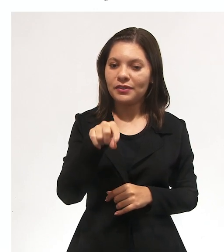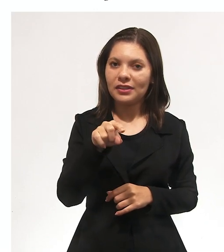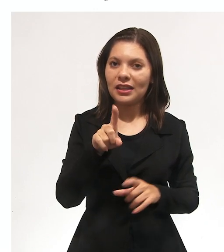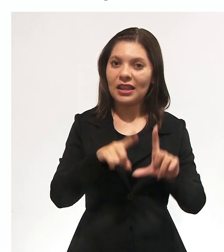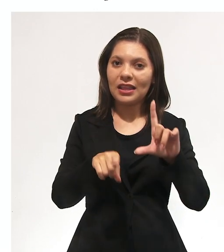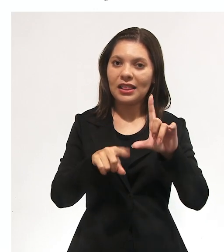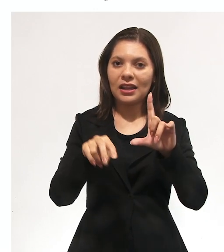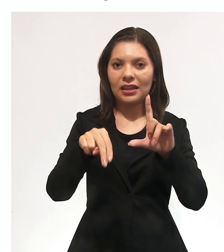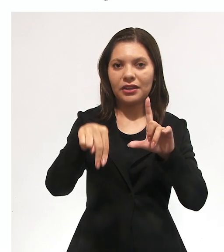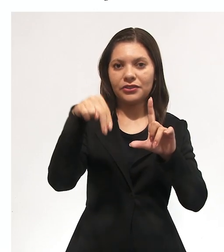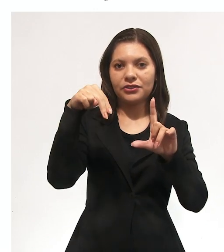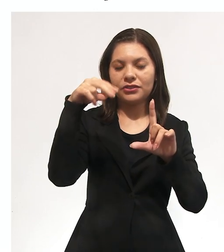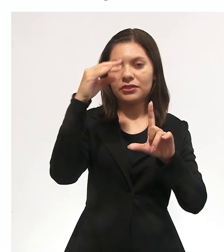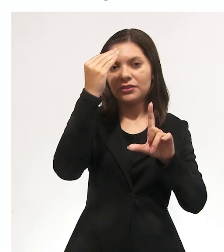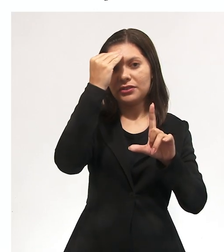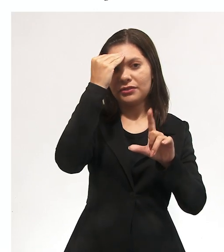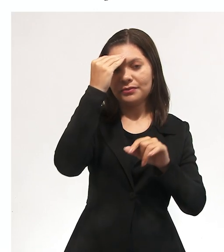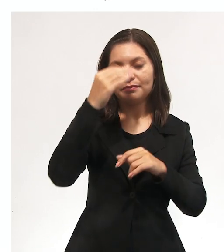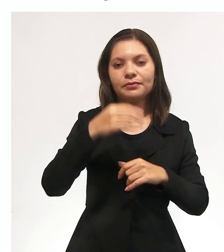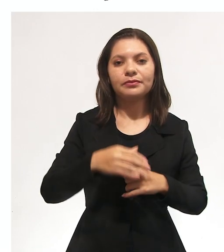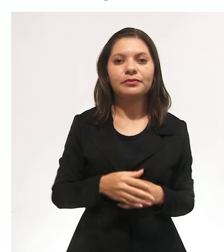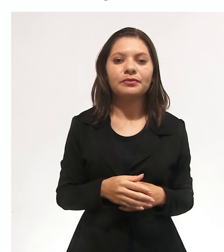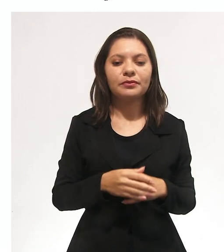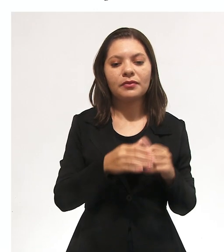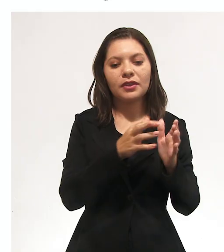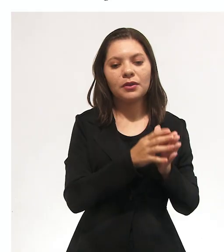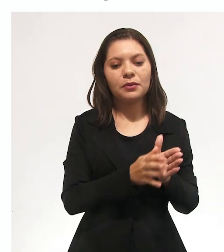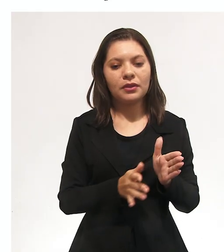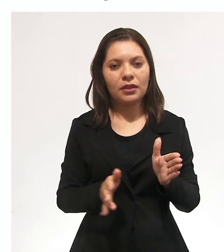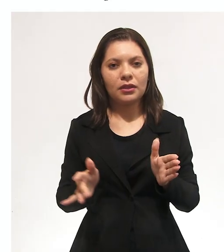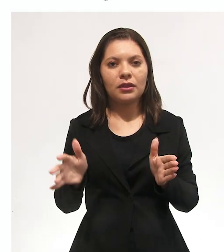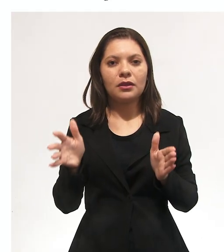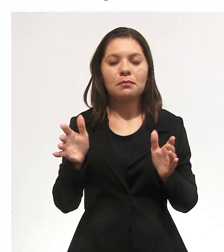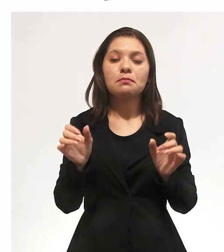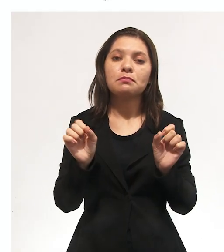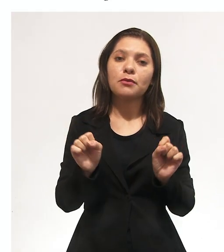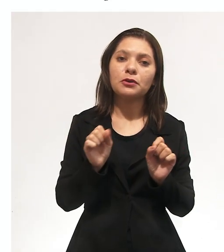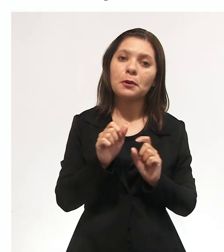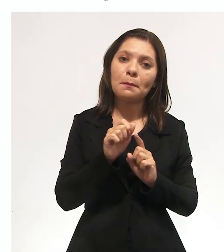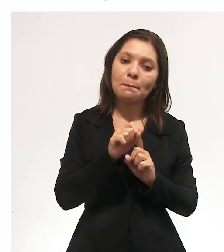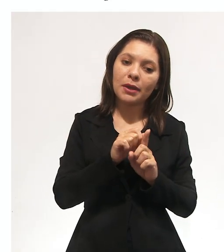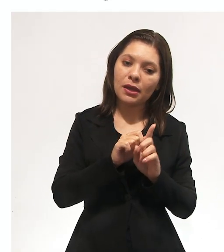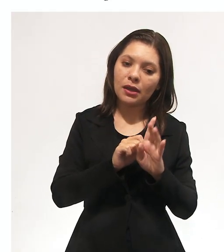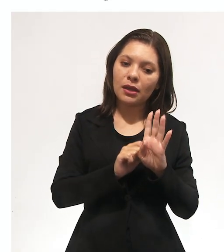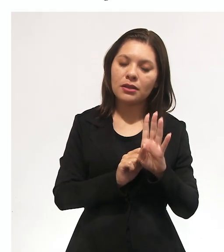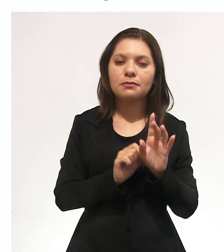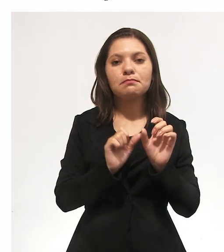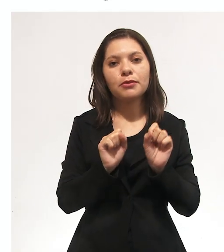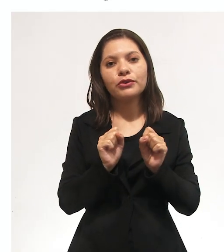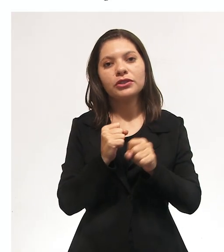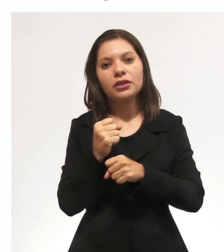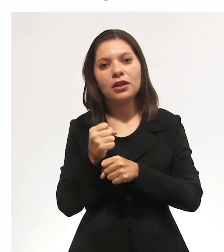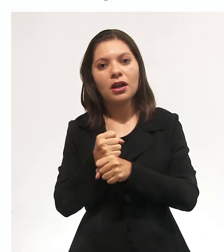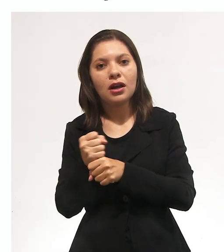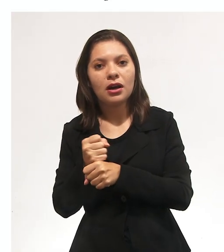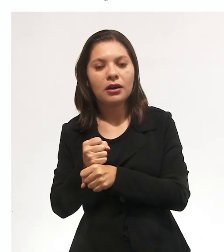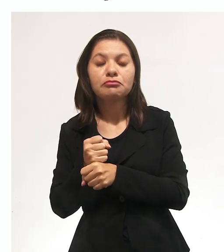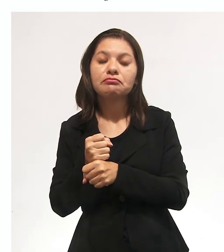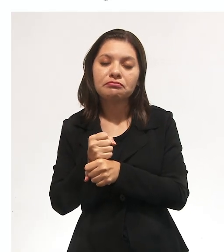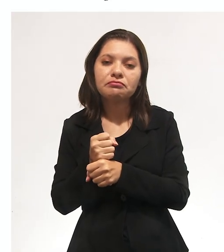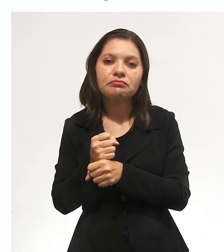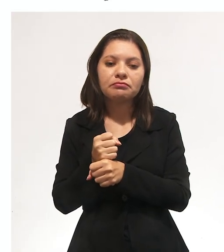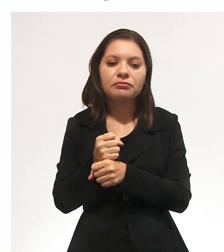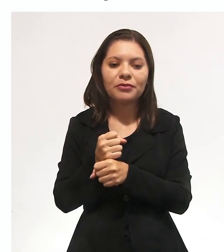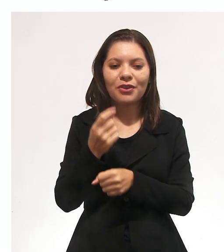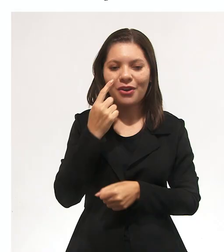pela letra N? Então, o tempo ou os períodos podem ser meses ou anos. Essas